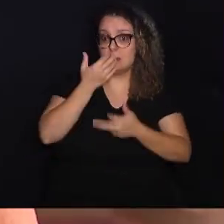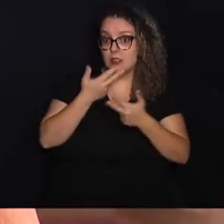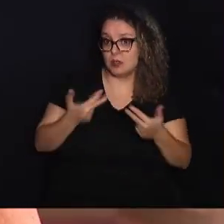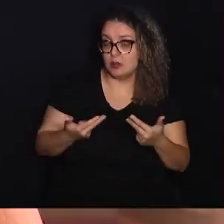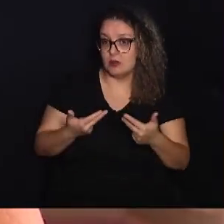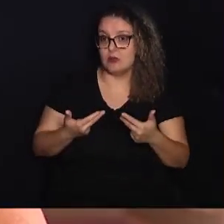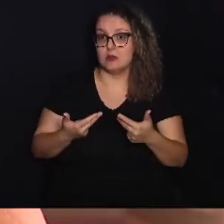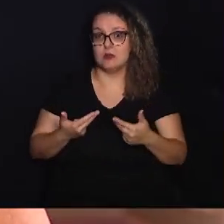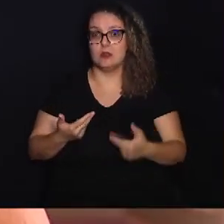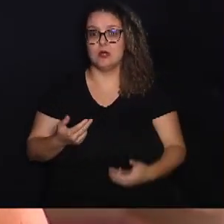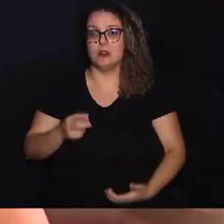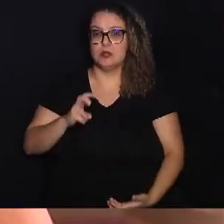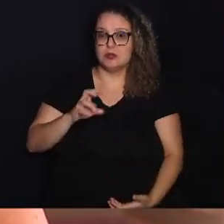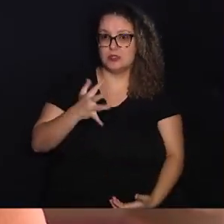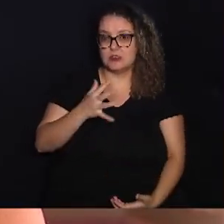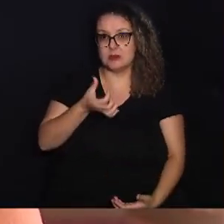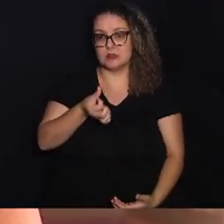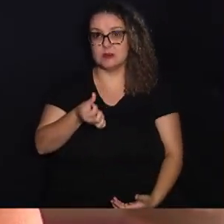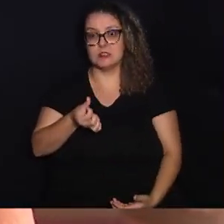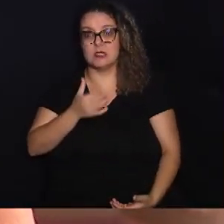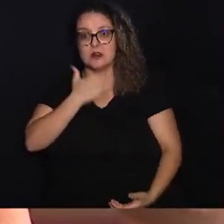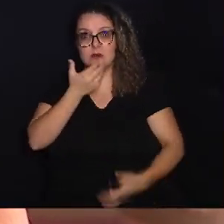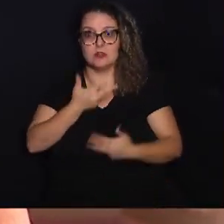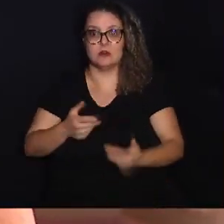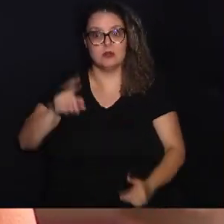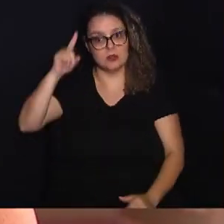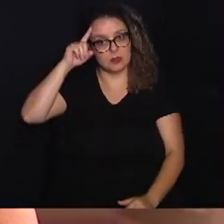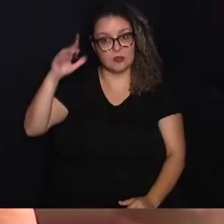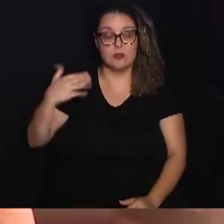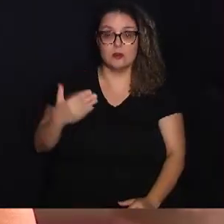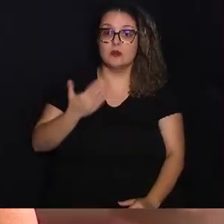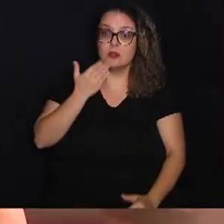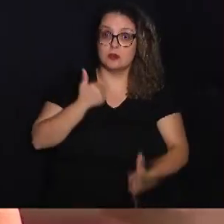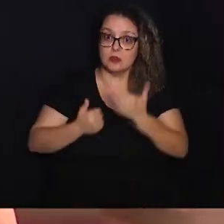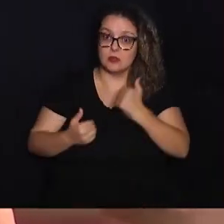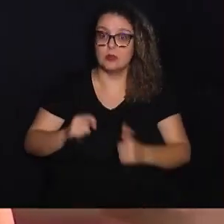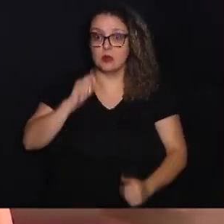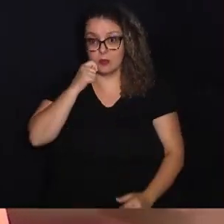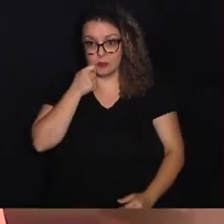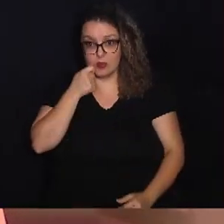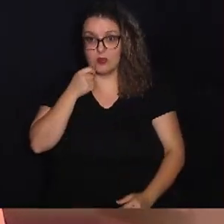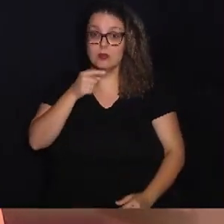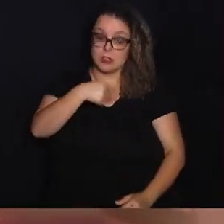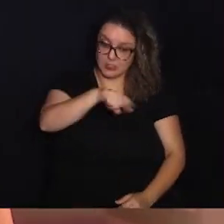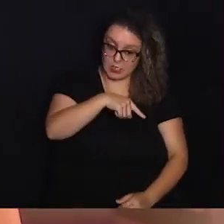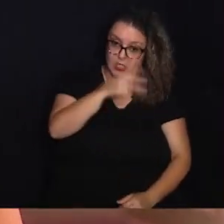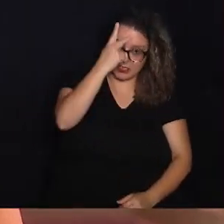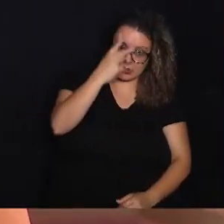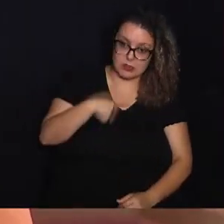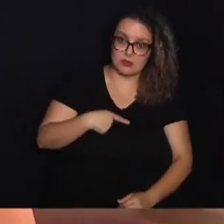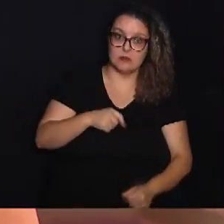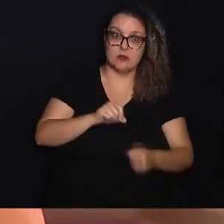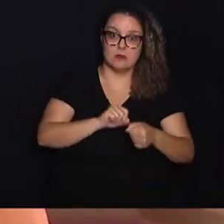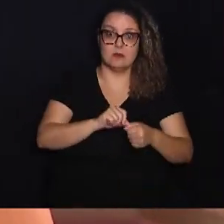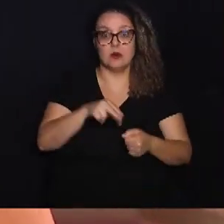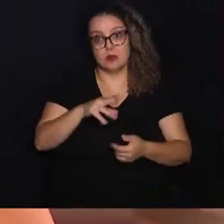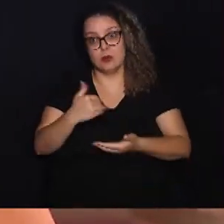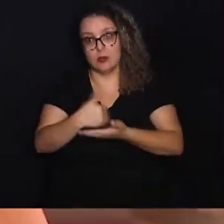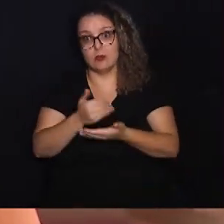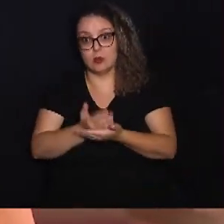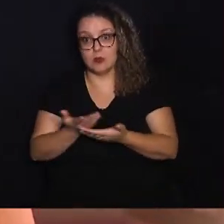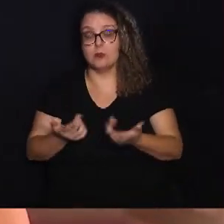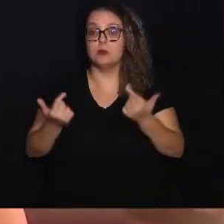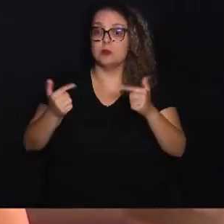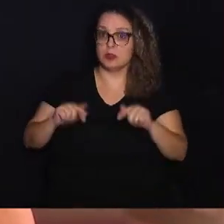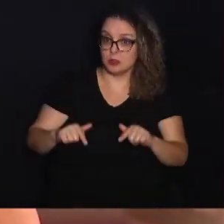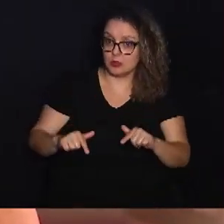no mínimo de 5 a 6 frutas as crianças comem todos os dias, com pão quentinho que eles fizeram, ou um bolo, né? E é um local